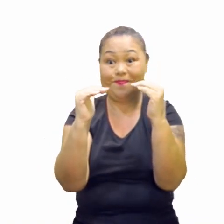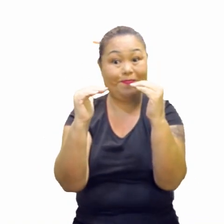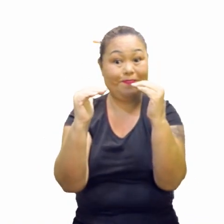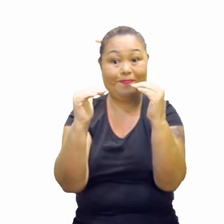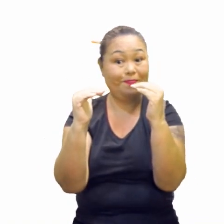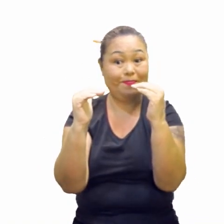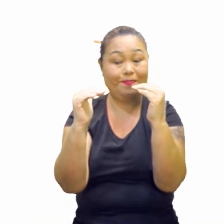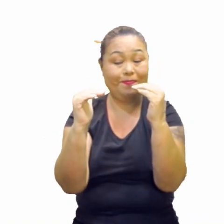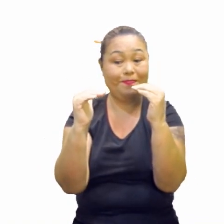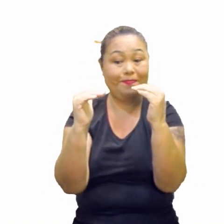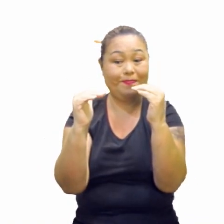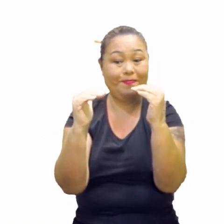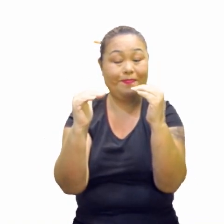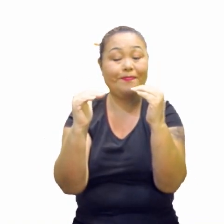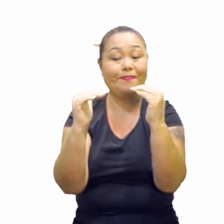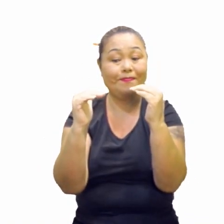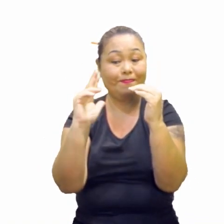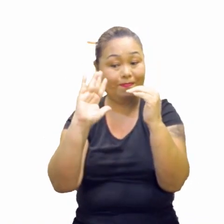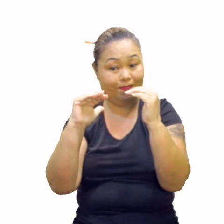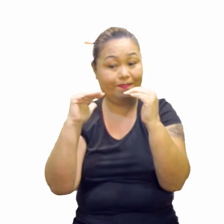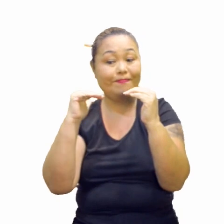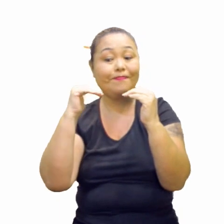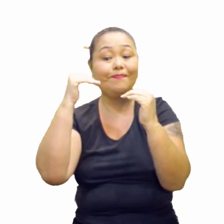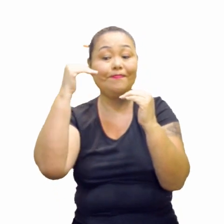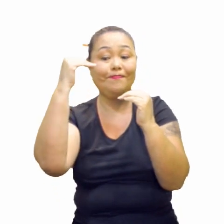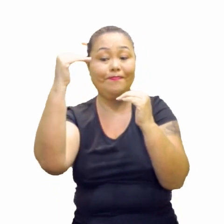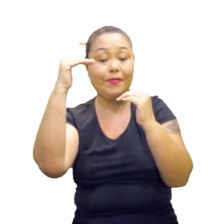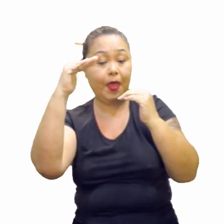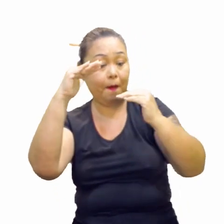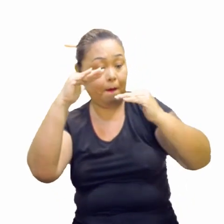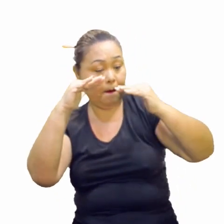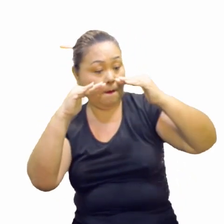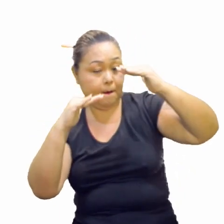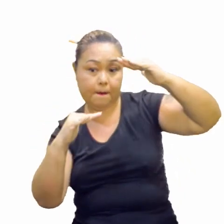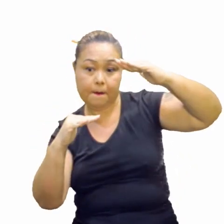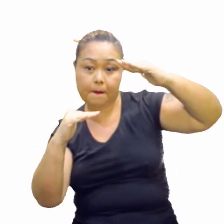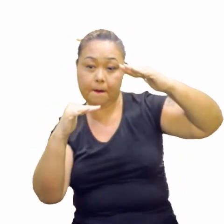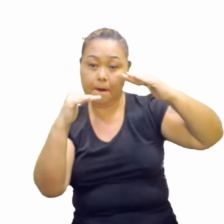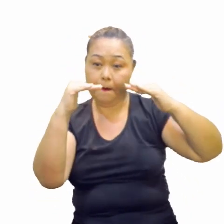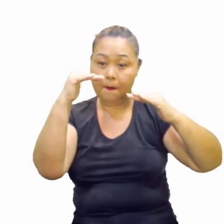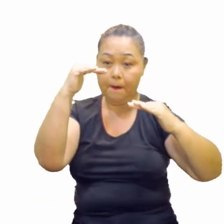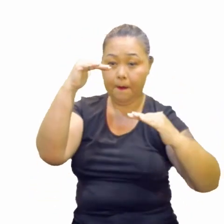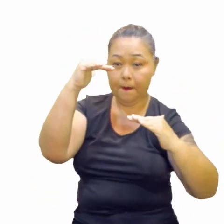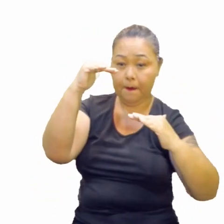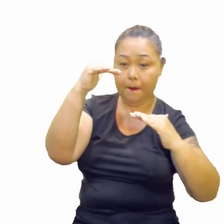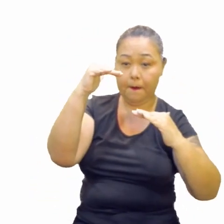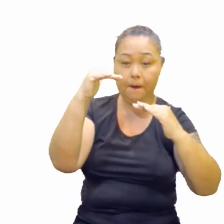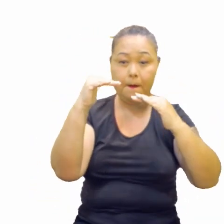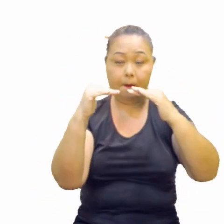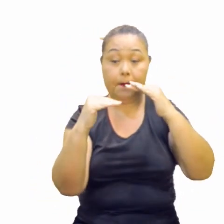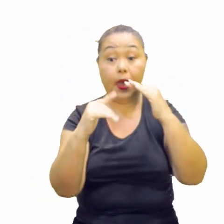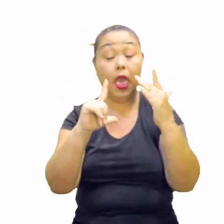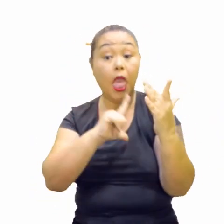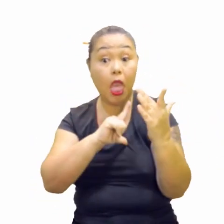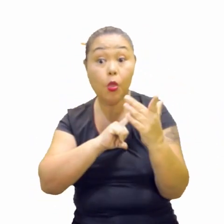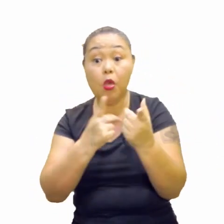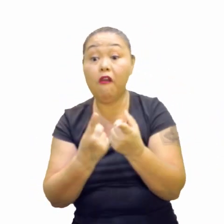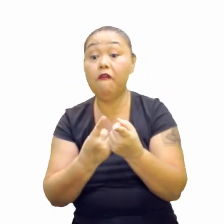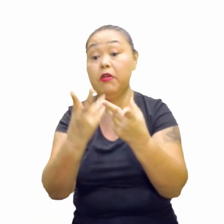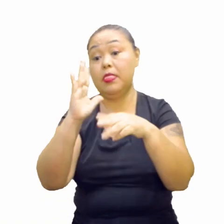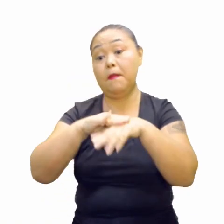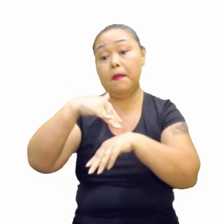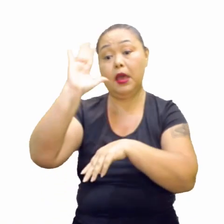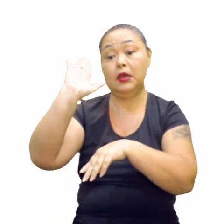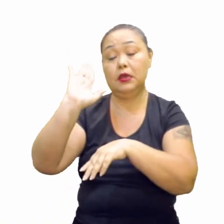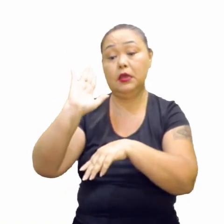É o superávit, a balança comercial favorável. Eu tenho que vender mais e comprar